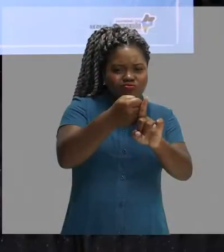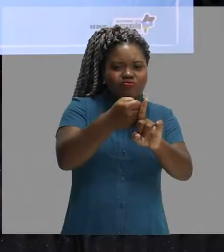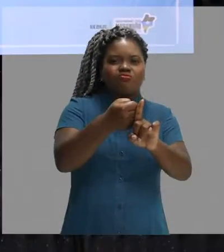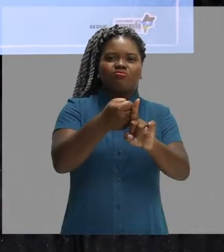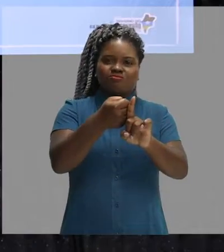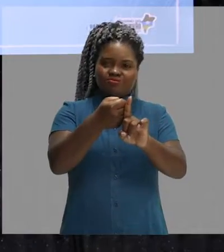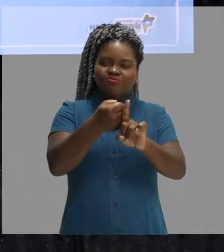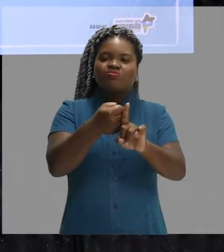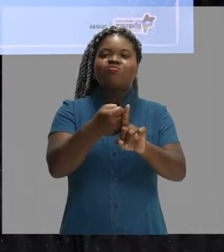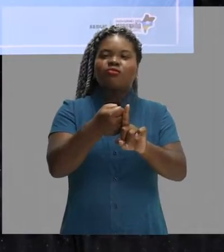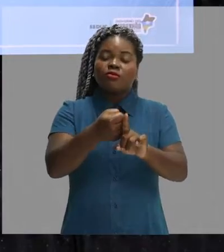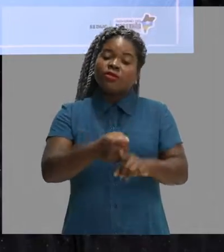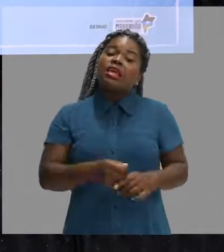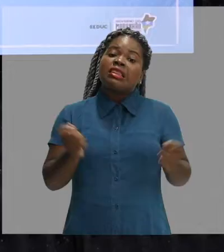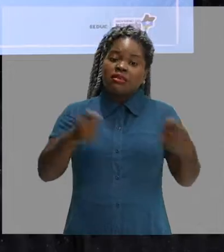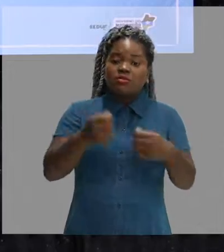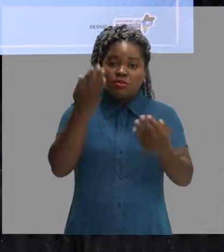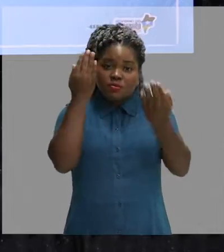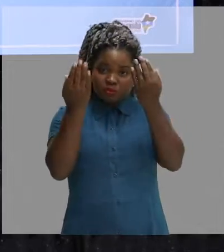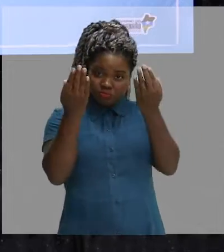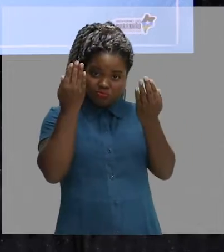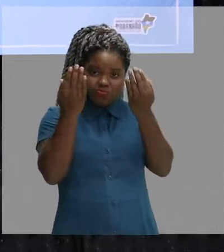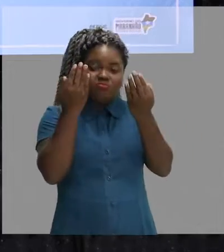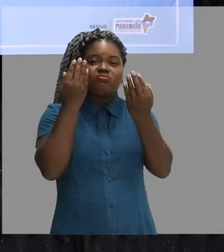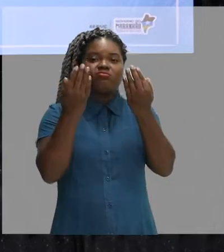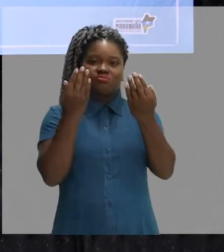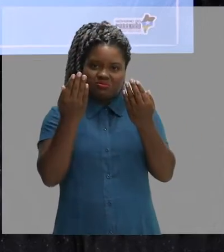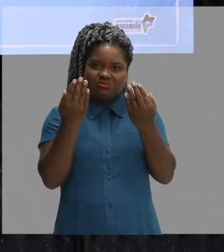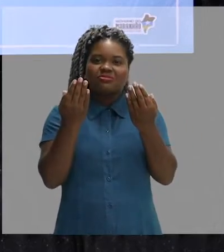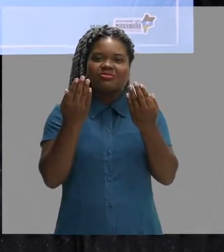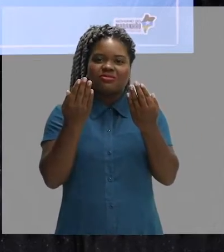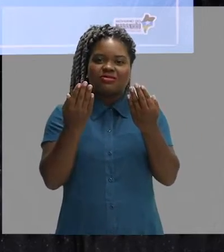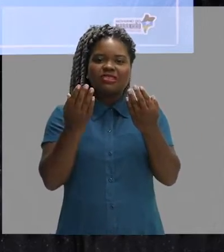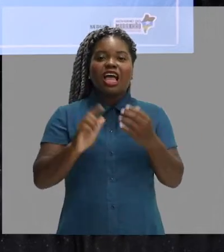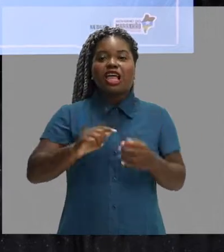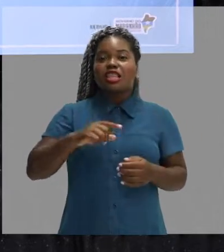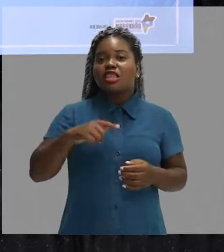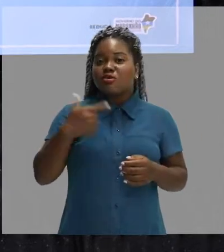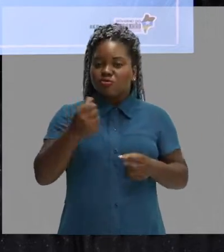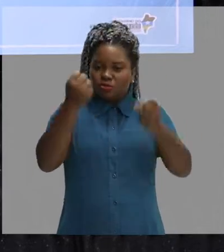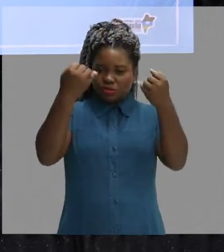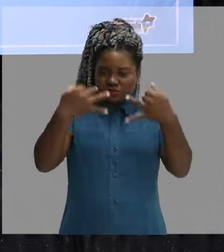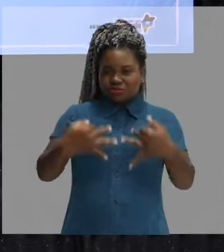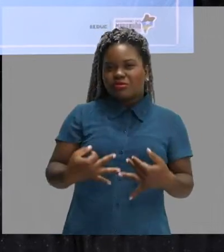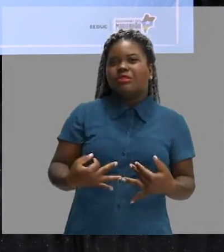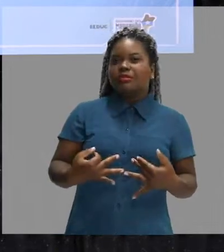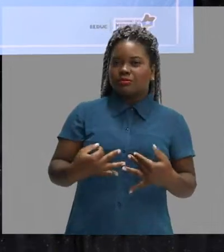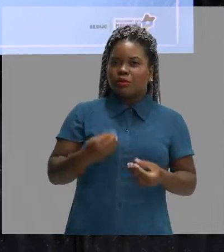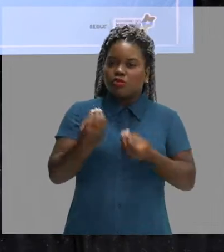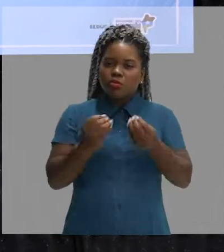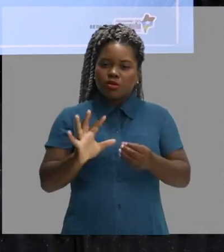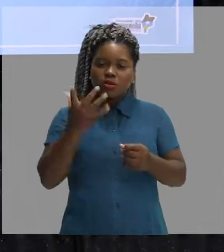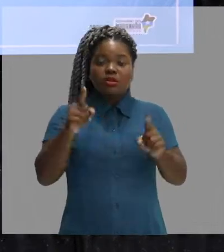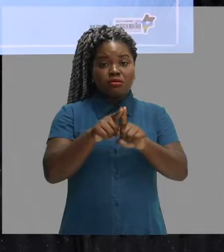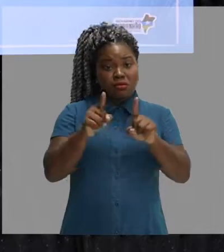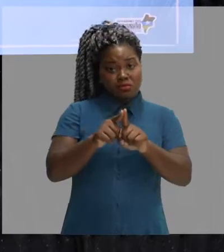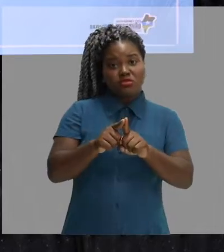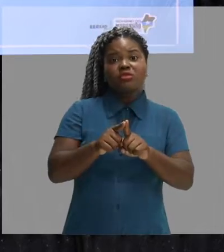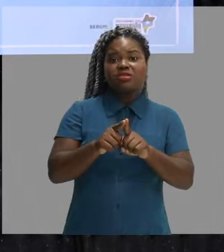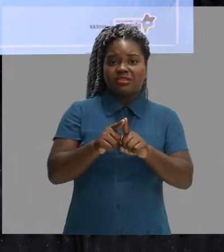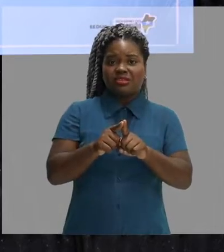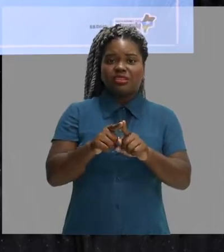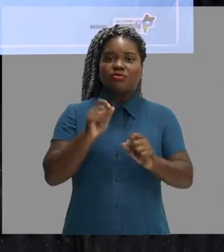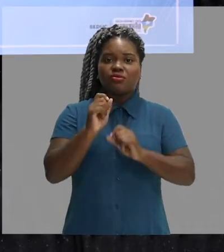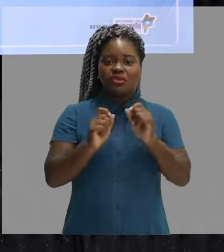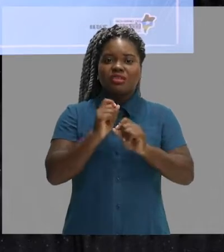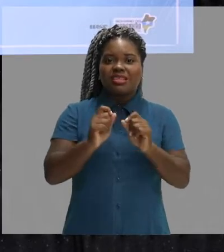A violência pode ser psicológica também, a gente já vai ver como ela acontece daqui a pouquinho. A violência pode ser patrimonial, a violência